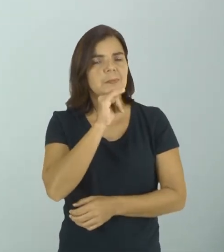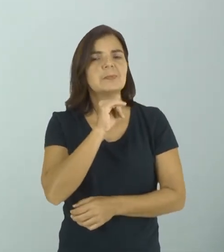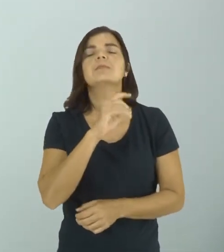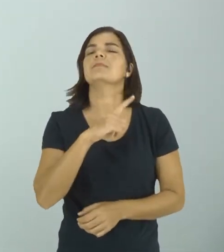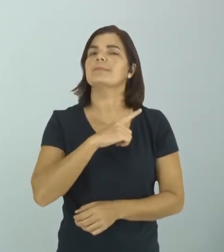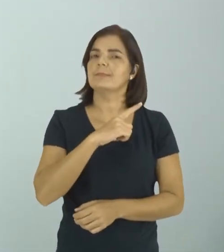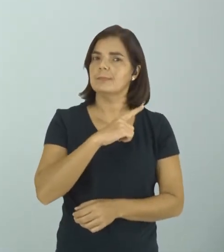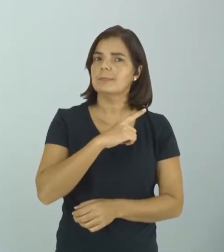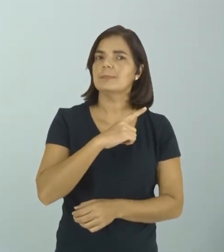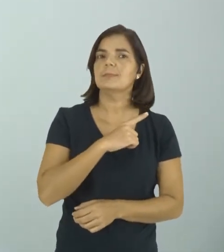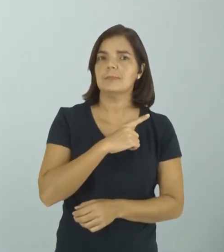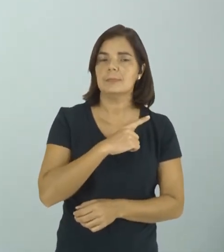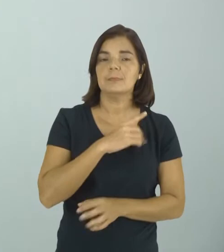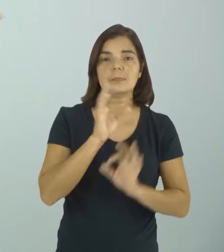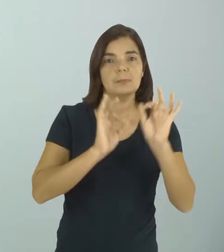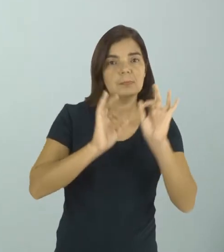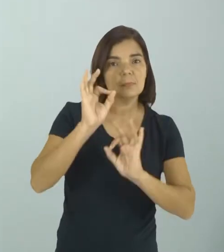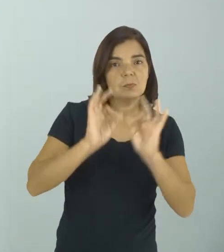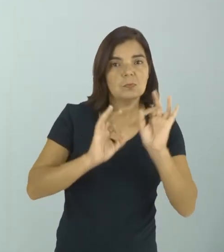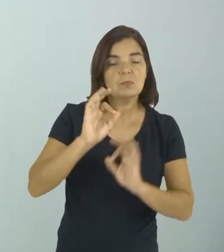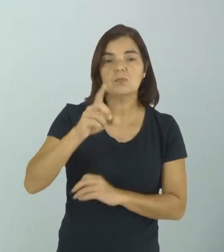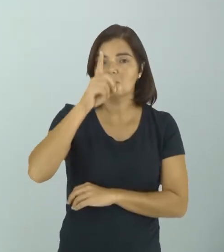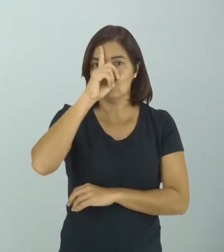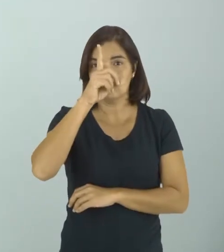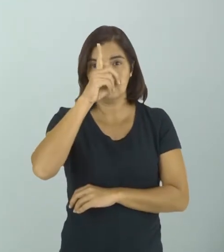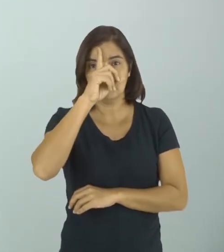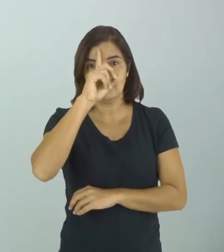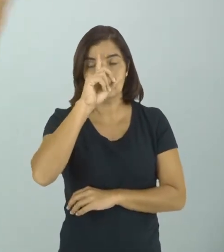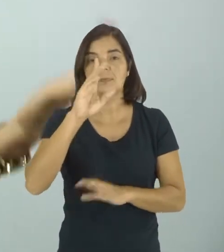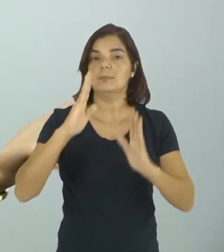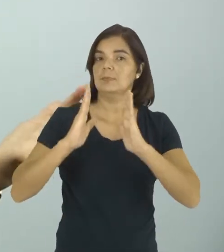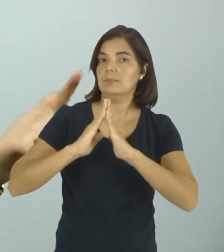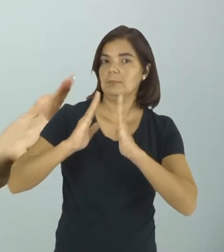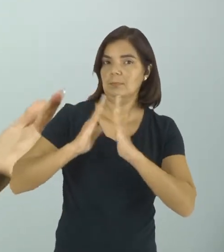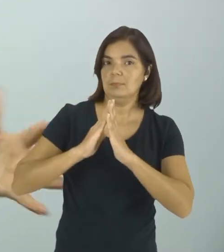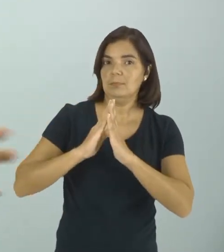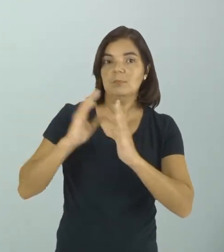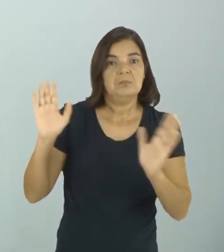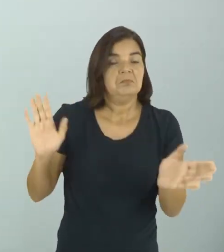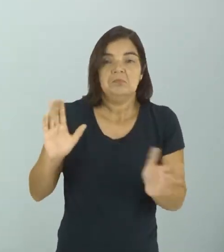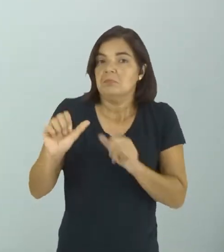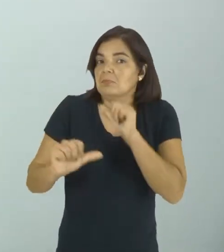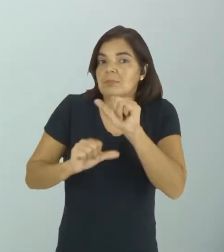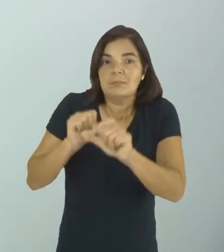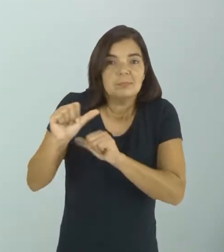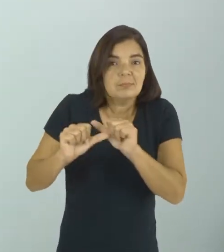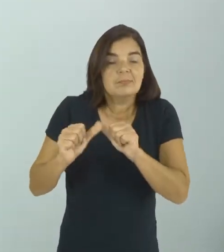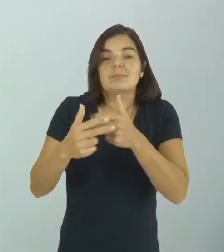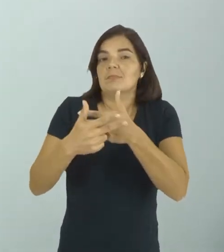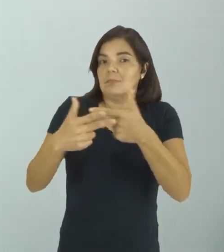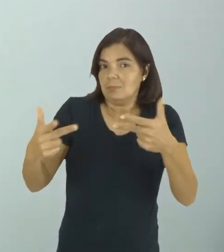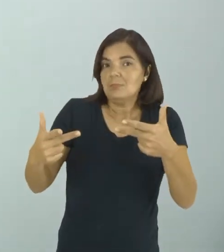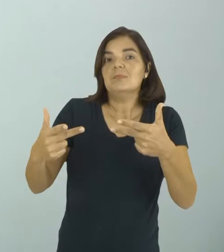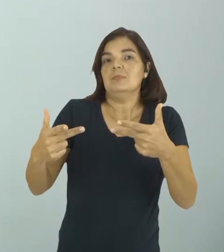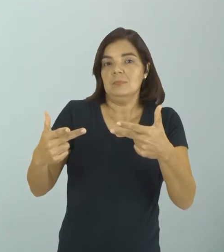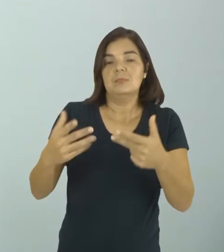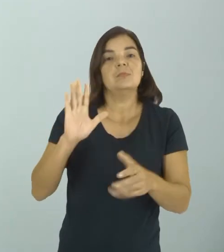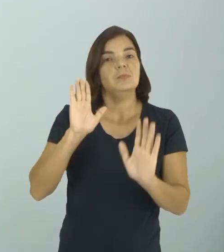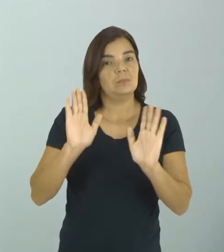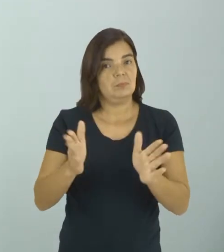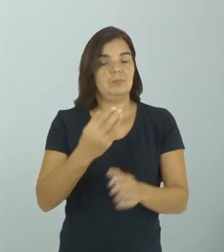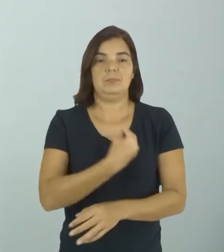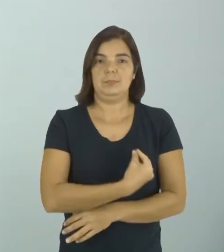que nós fazemos no nosso dia a dia, na nossa casa. Uma reforma é mudar a estrutura daquilo que